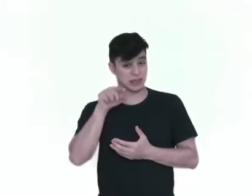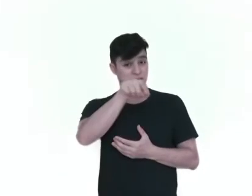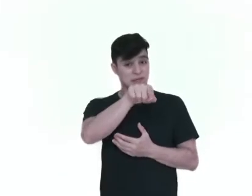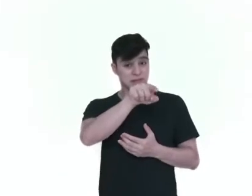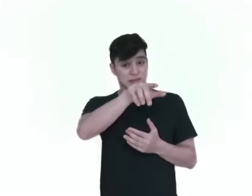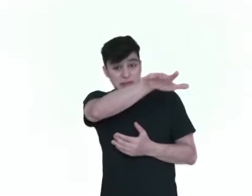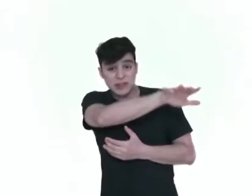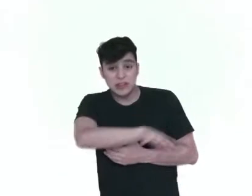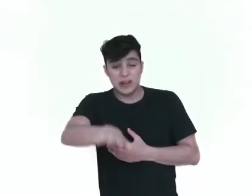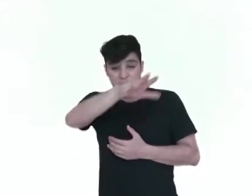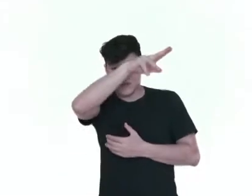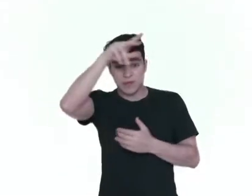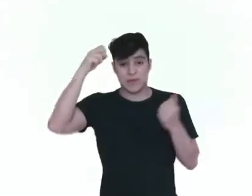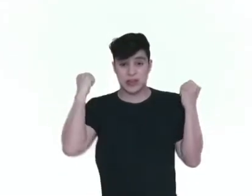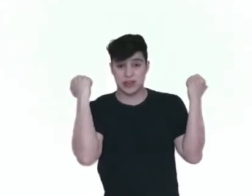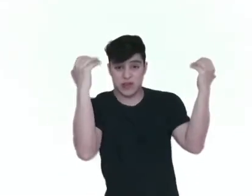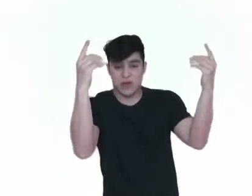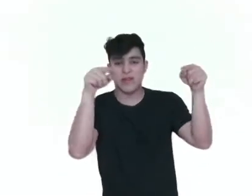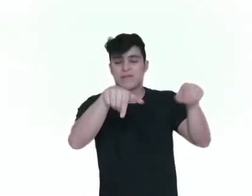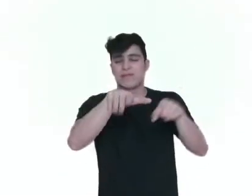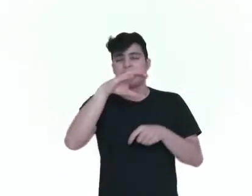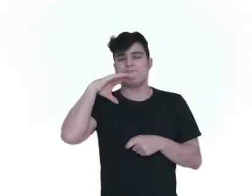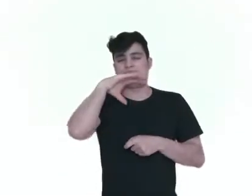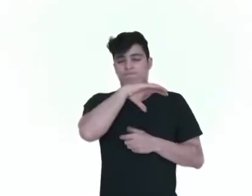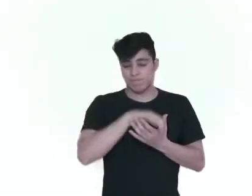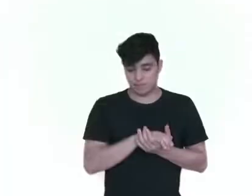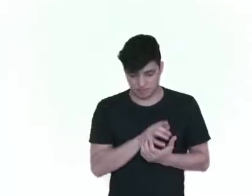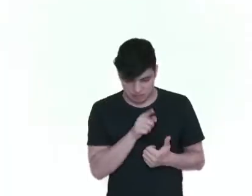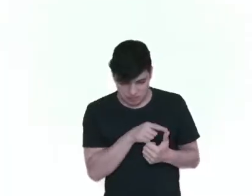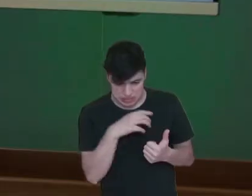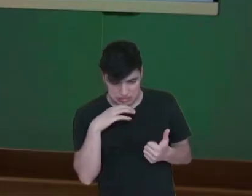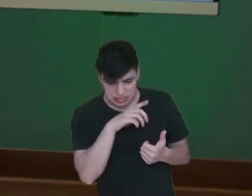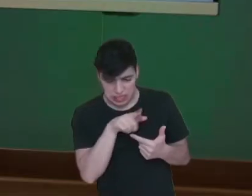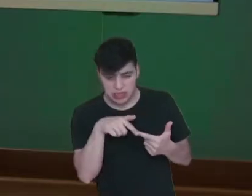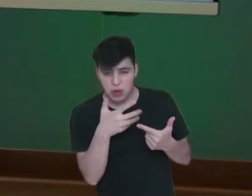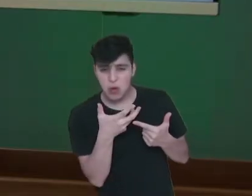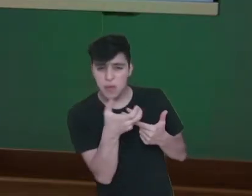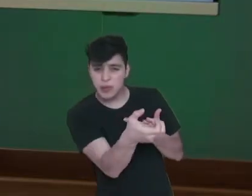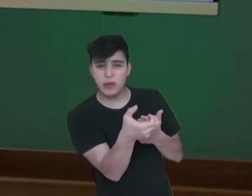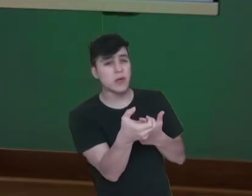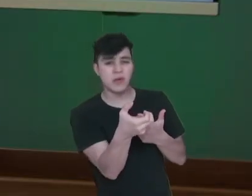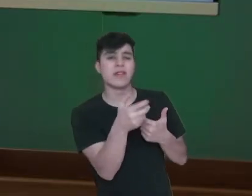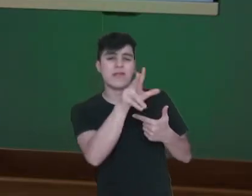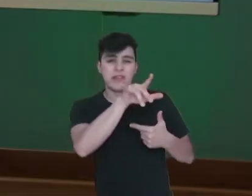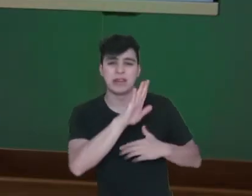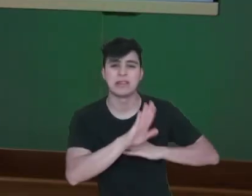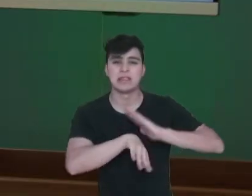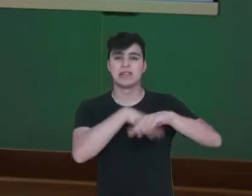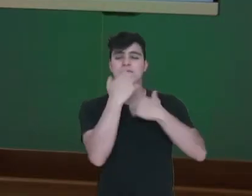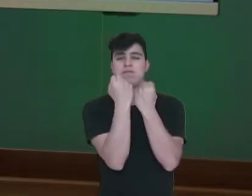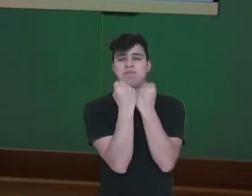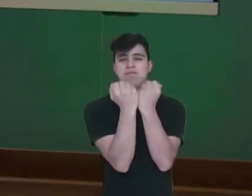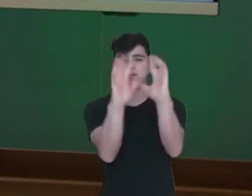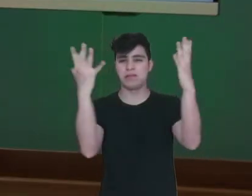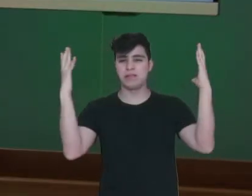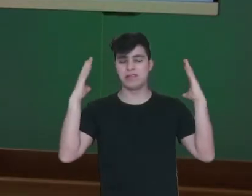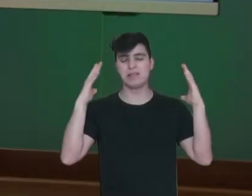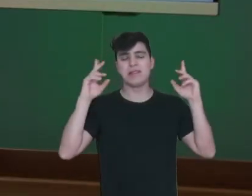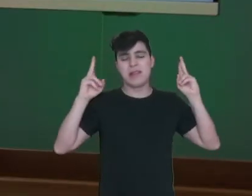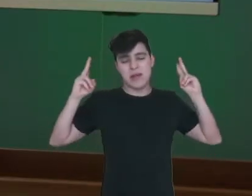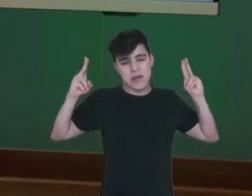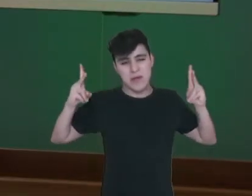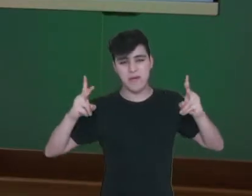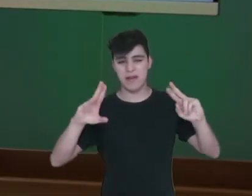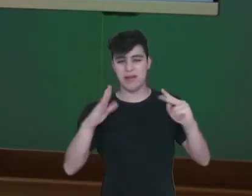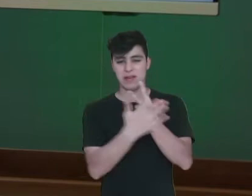floresta amazônica. Então, se eu tenho um clima que é quente e é úmido, isso vai propiciar o desenvolvimento da vegetação, que é o caso aqui